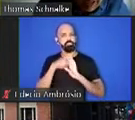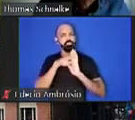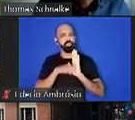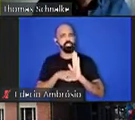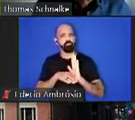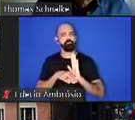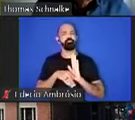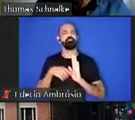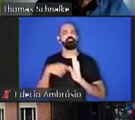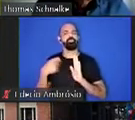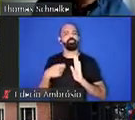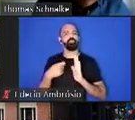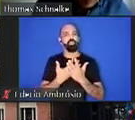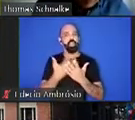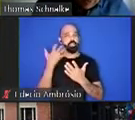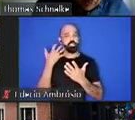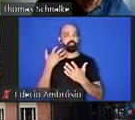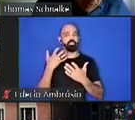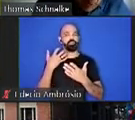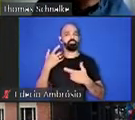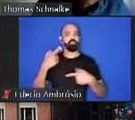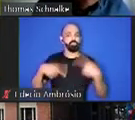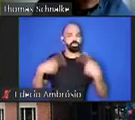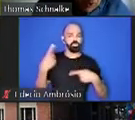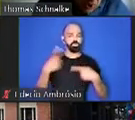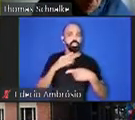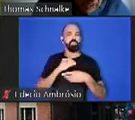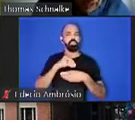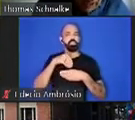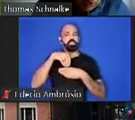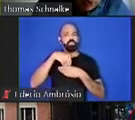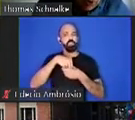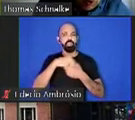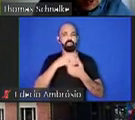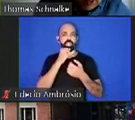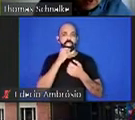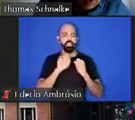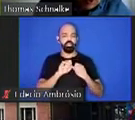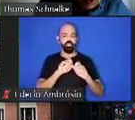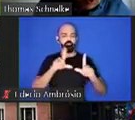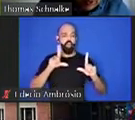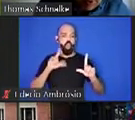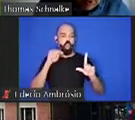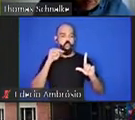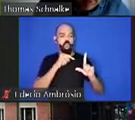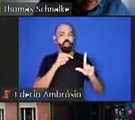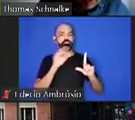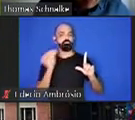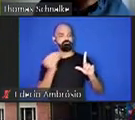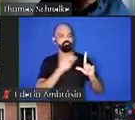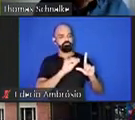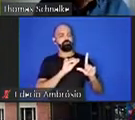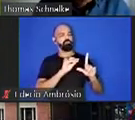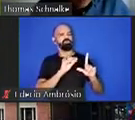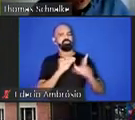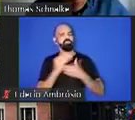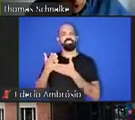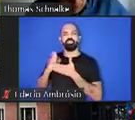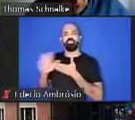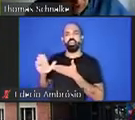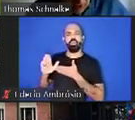trazido para dentro da foto, por assim dizer, e deixado de fora? E que